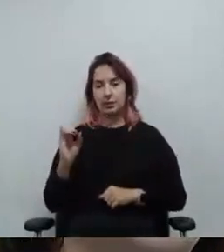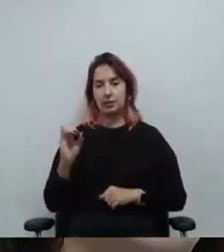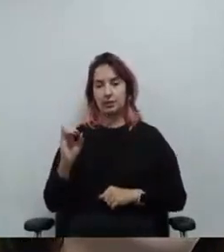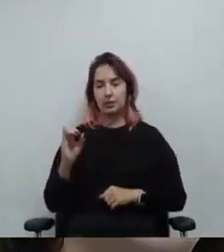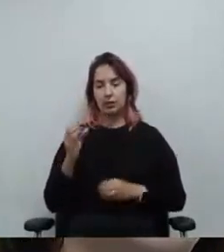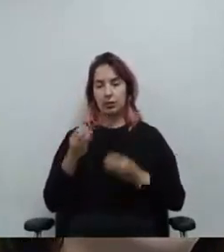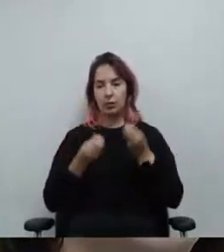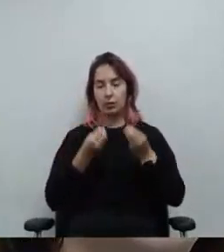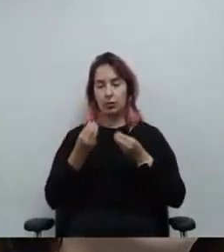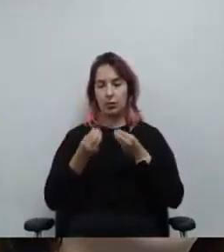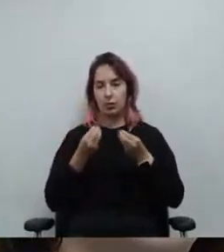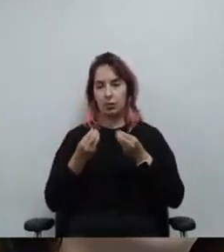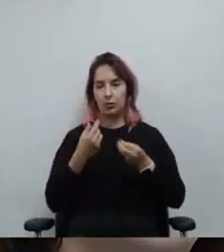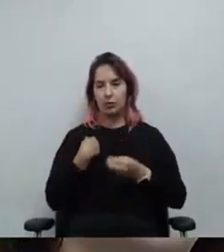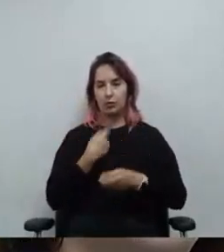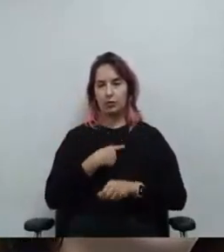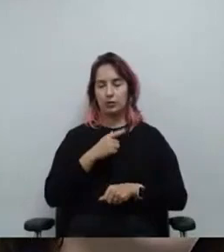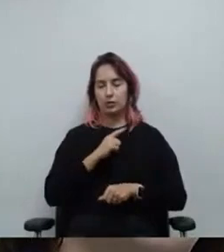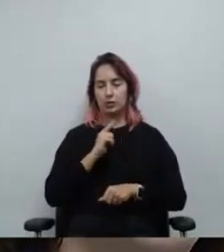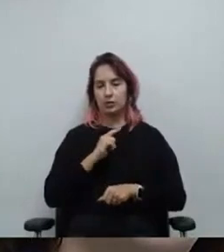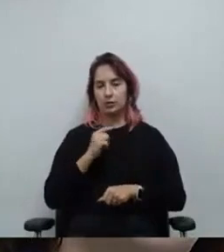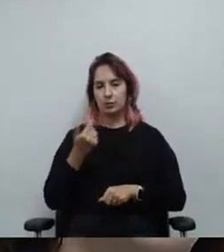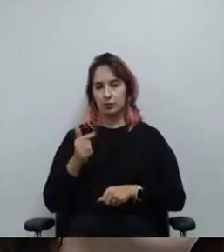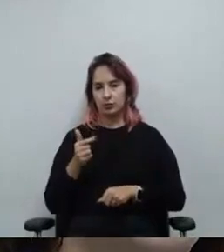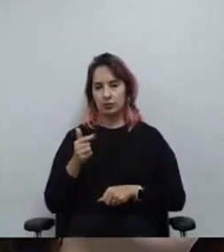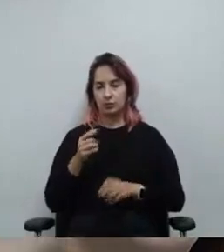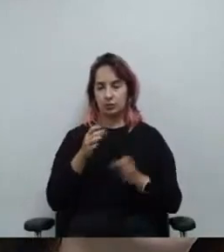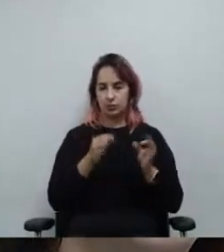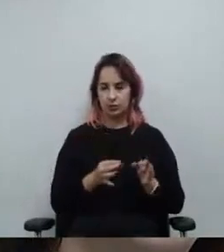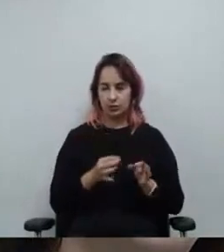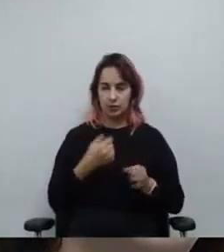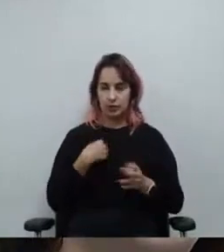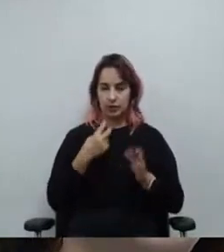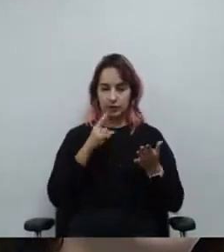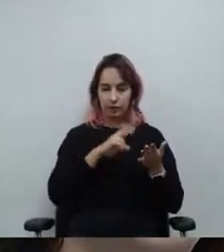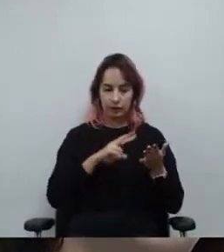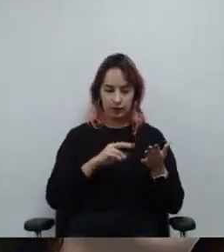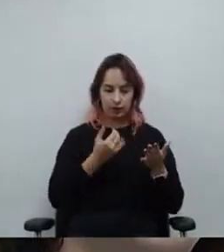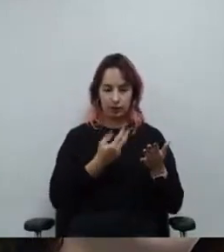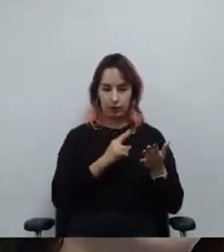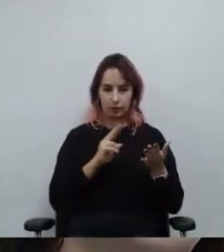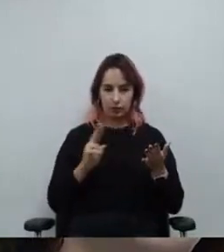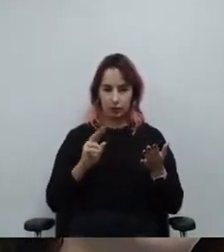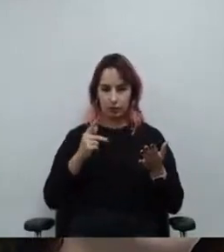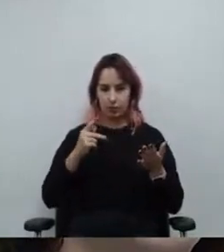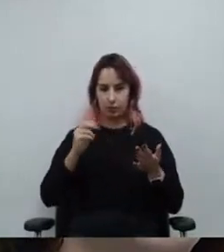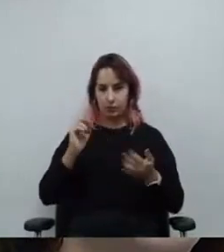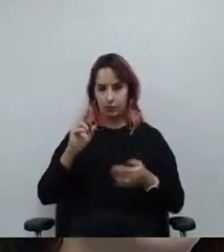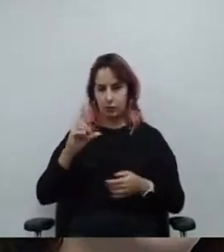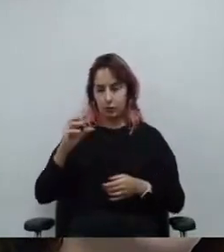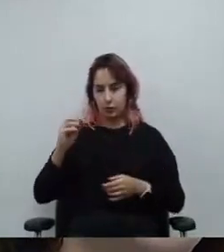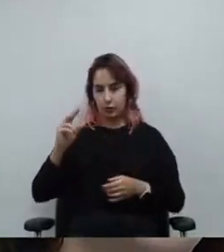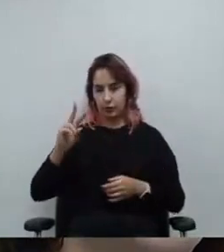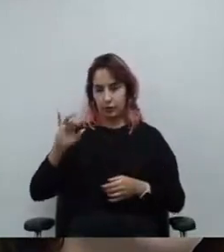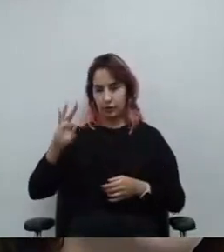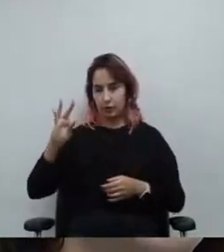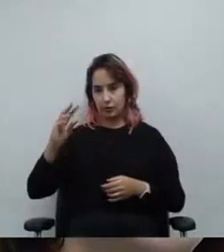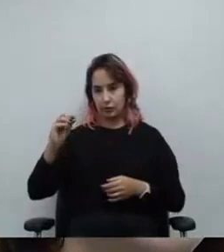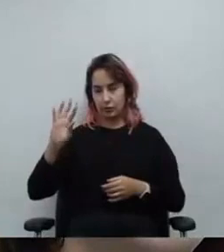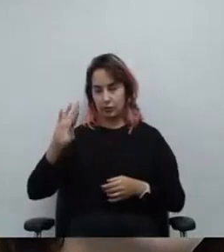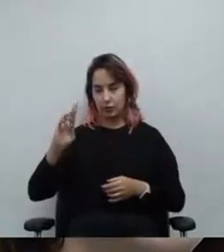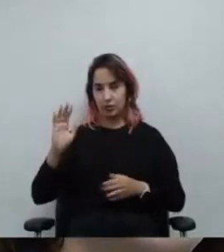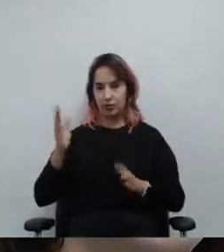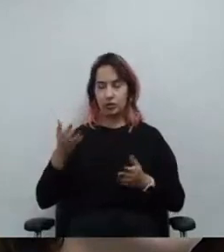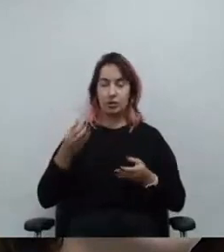pé estamos com demais judicializações. Eu vi aqui que o nome do candidato Paulo Vitor, que obteve a liminar, já foi incluído